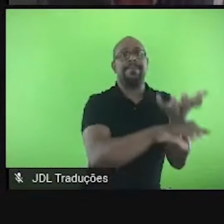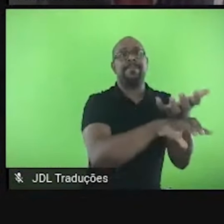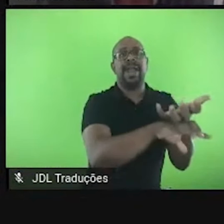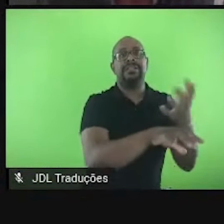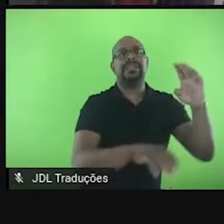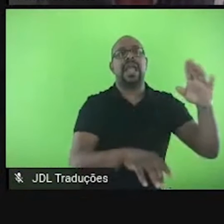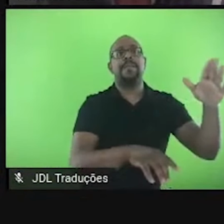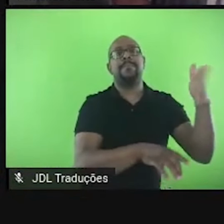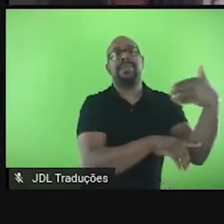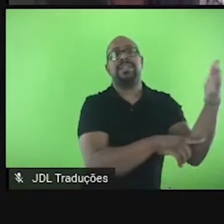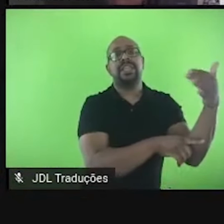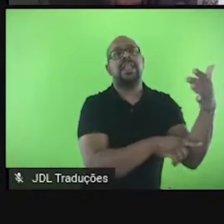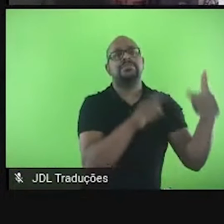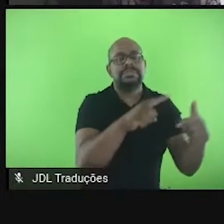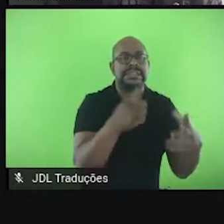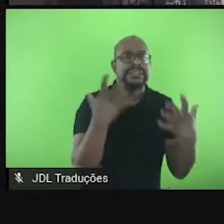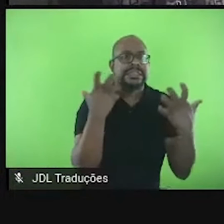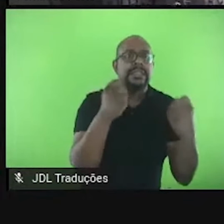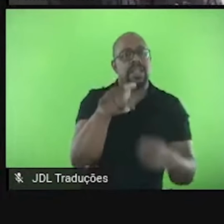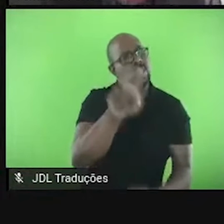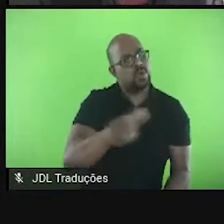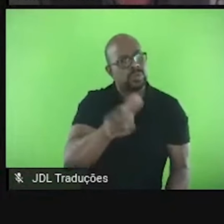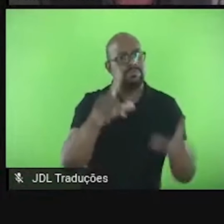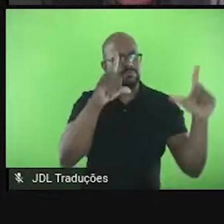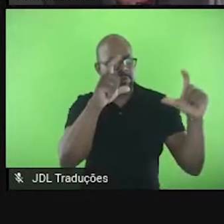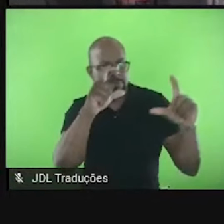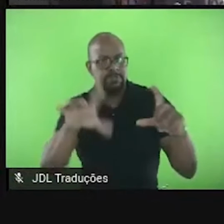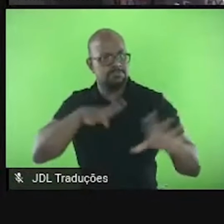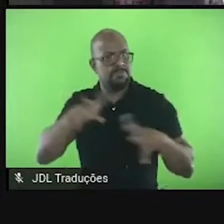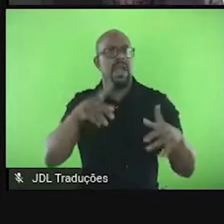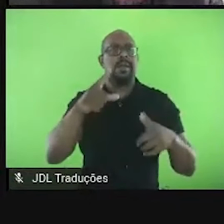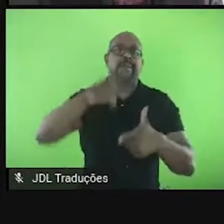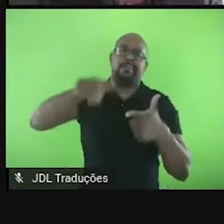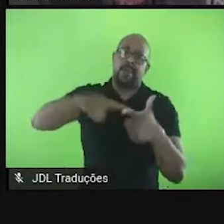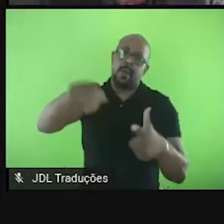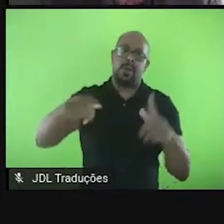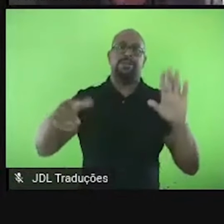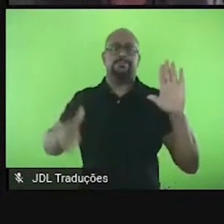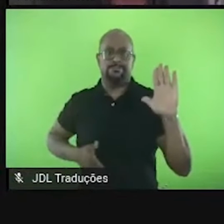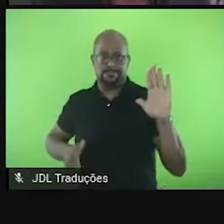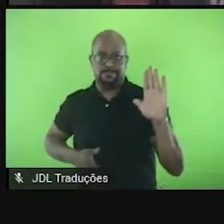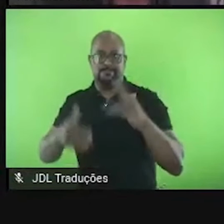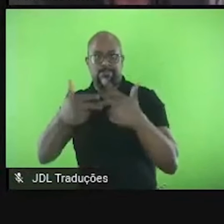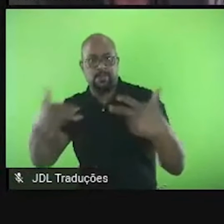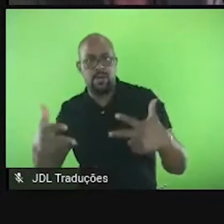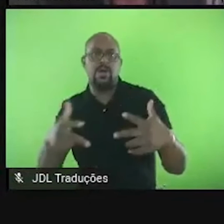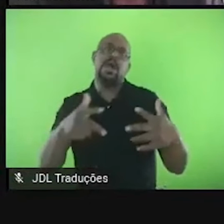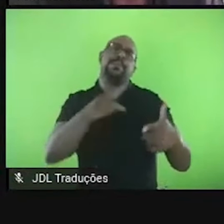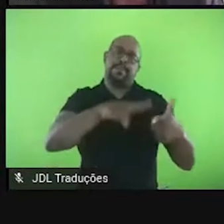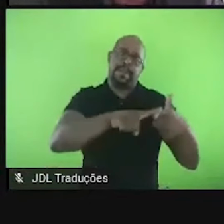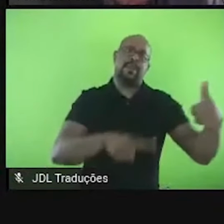Maurício ousou e teve muitos problemas. Problemas com o poder paralelo, problemas com o poder do